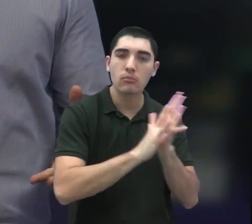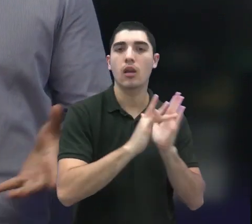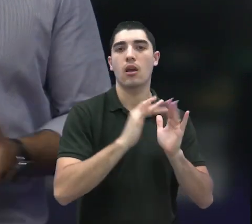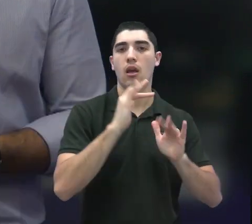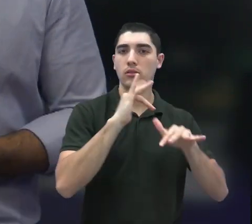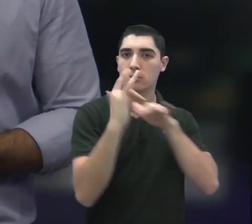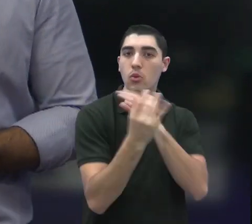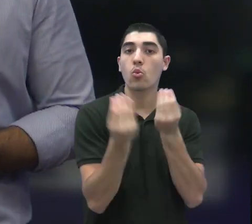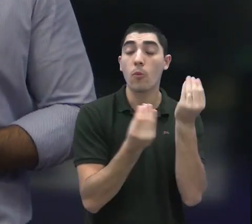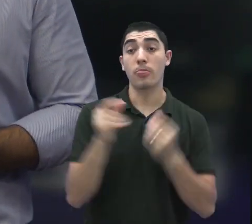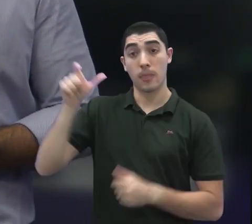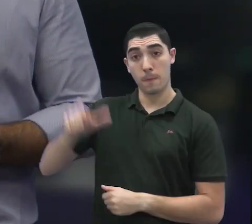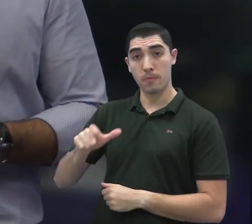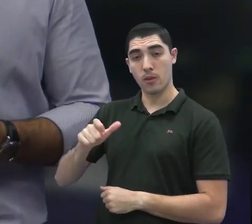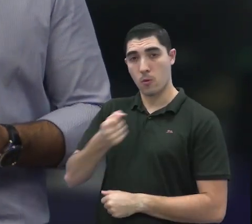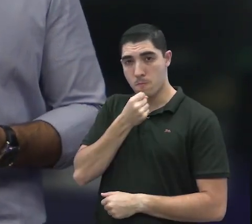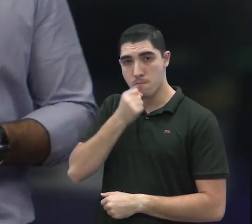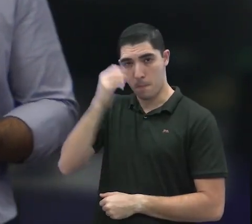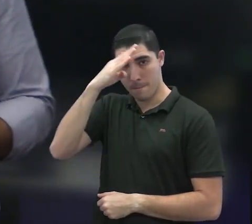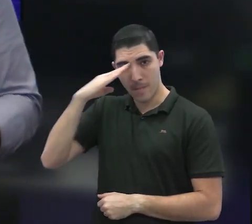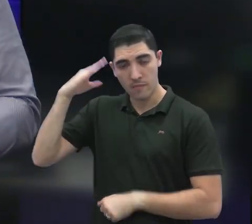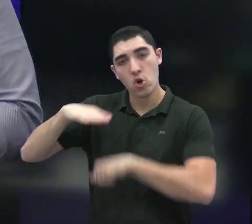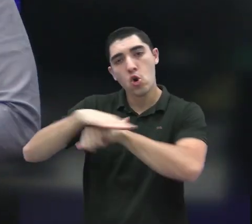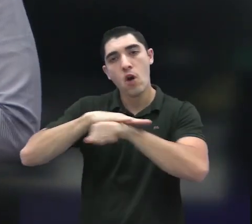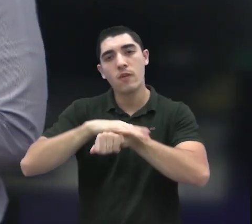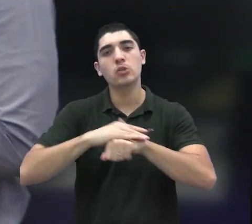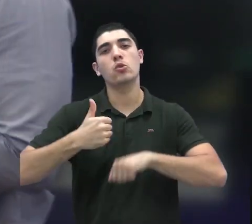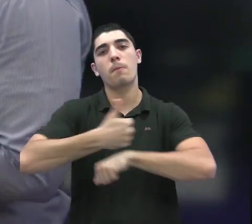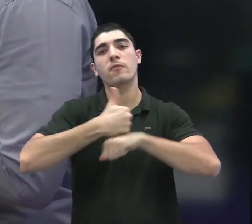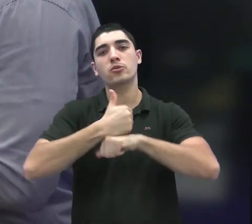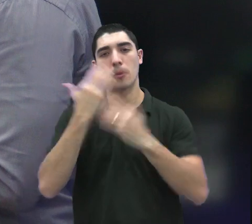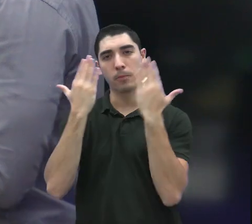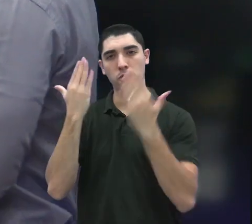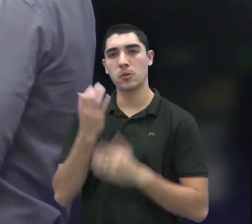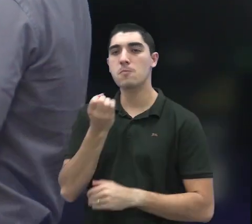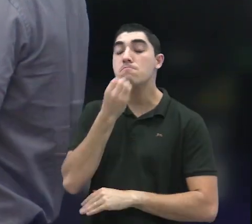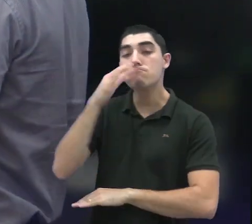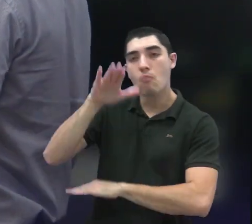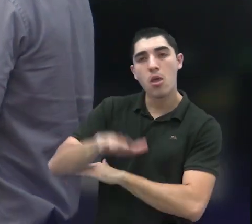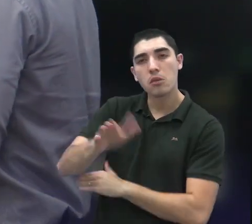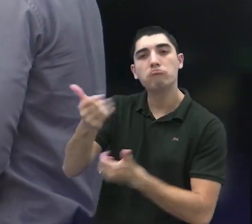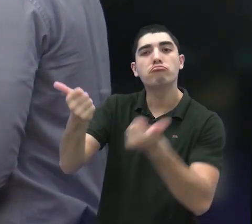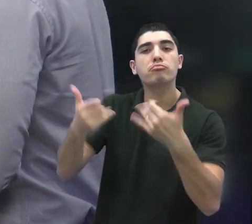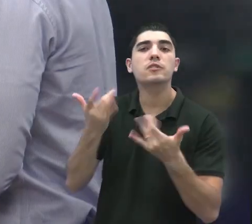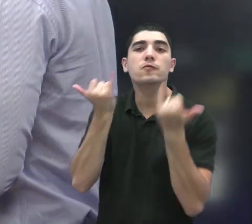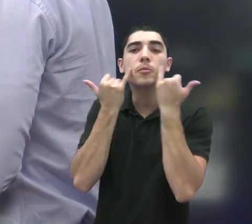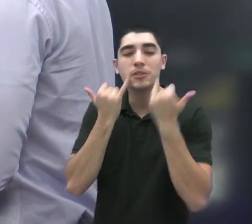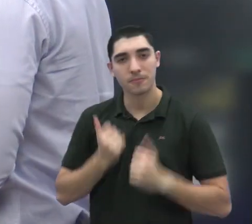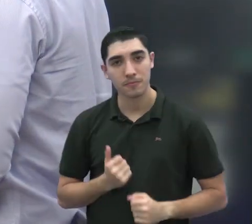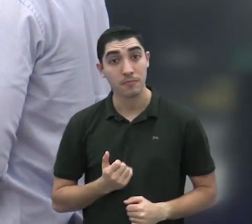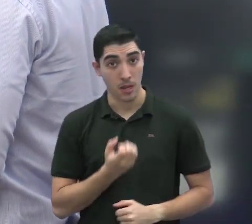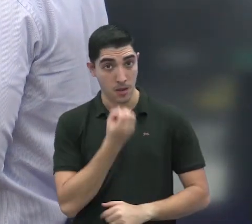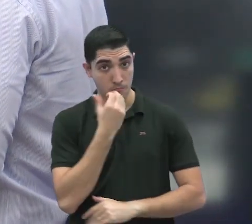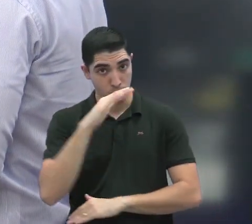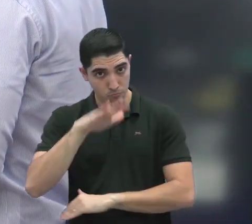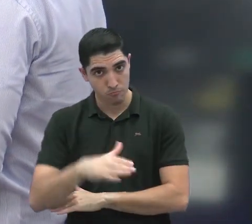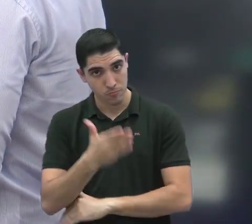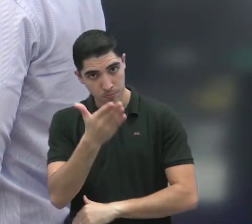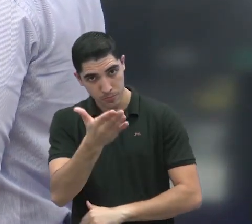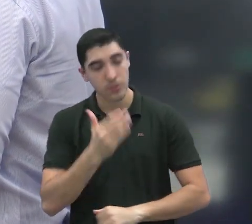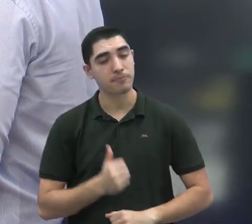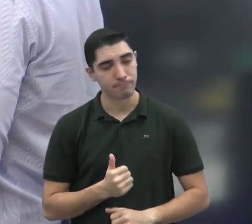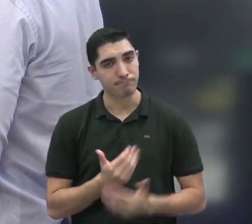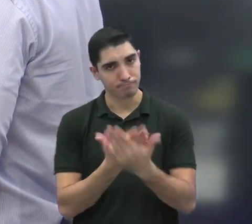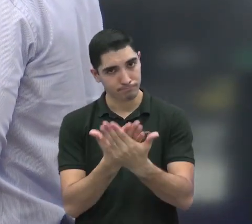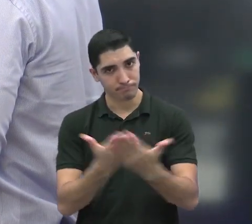jovens, o repórter Marvin Pinho conversou com o psicólogo e traz os detalhes para a gente. Boa tarde, viu, Marvin? Boa